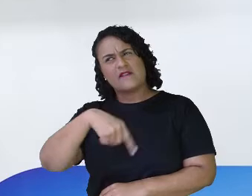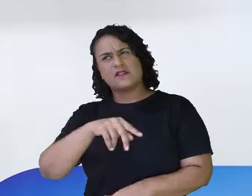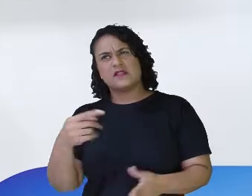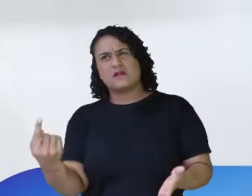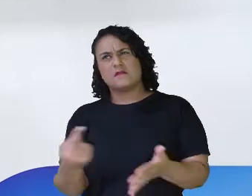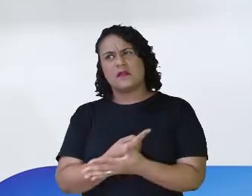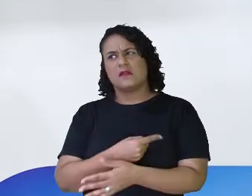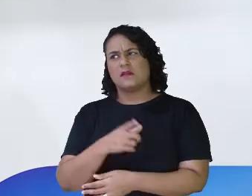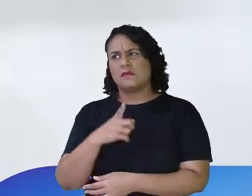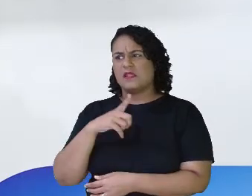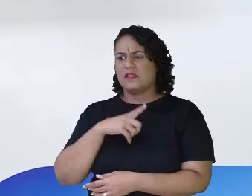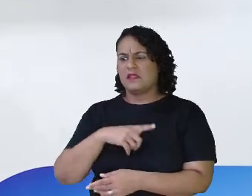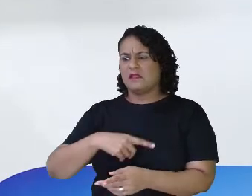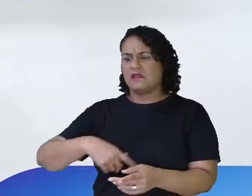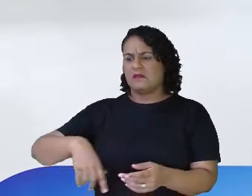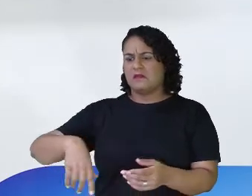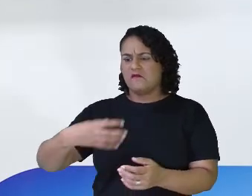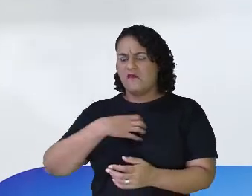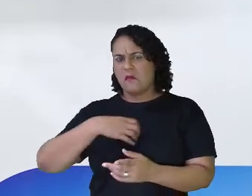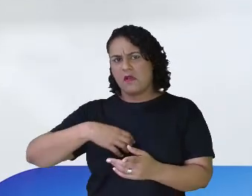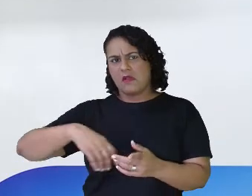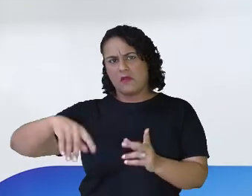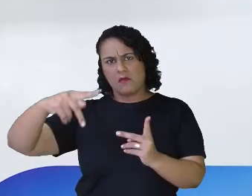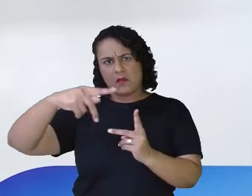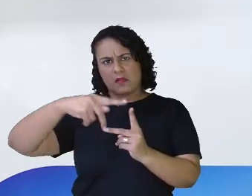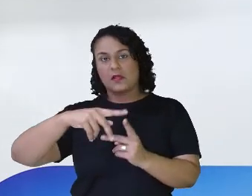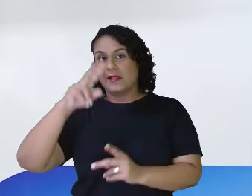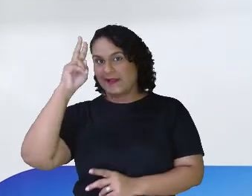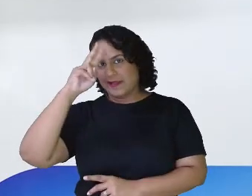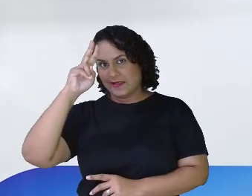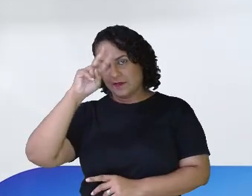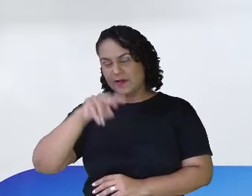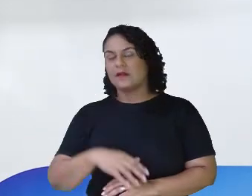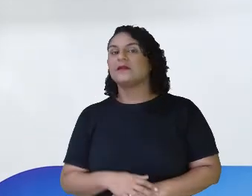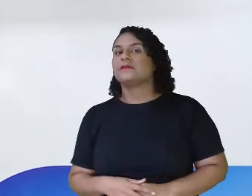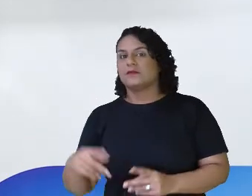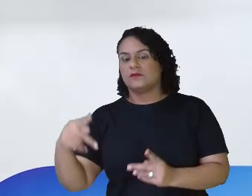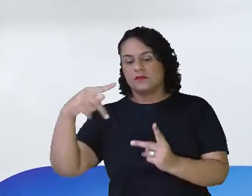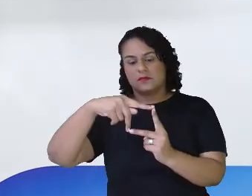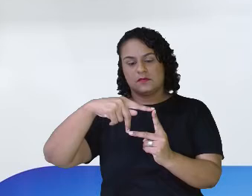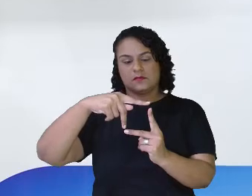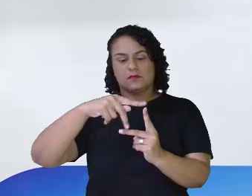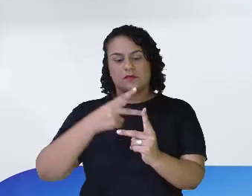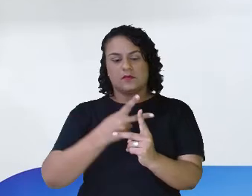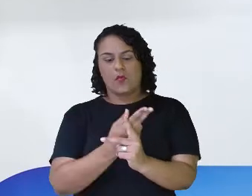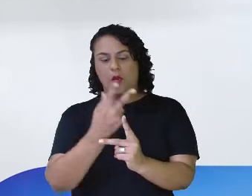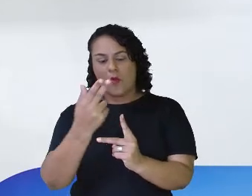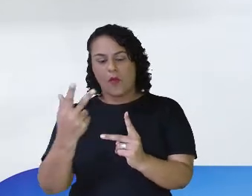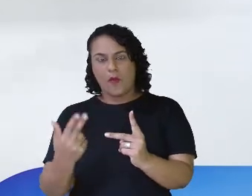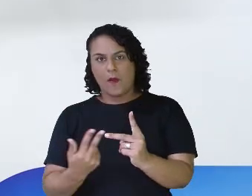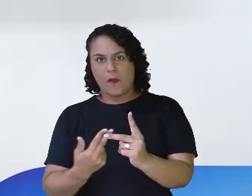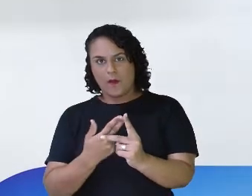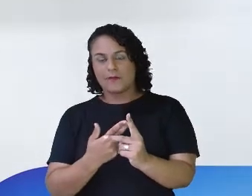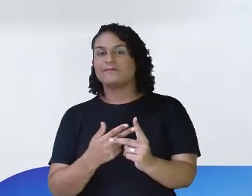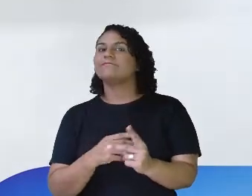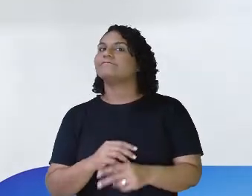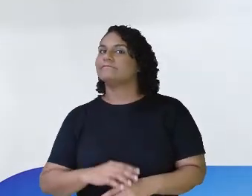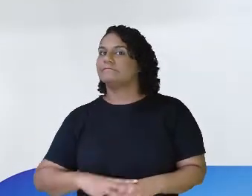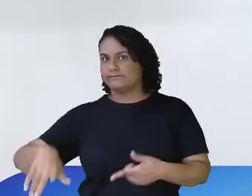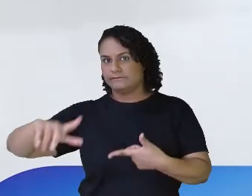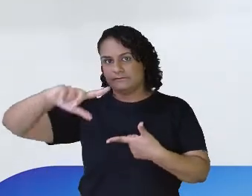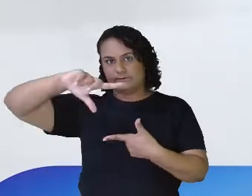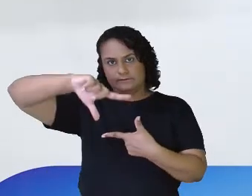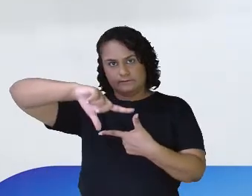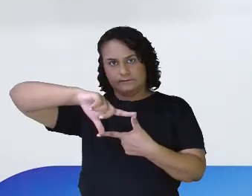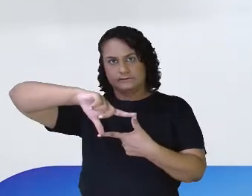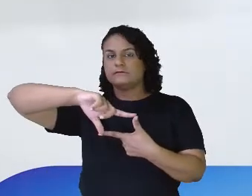forma quadrada também. Lembra que eu falei que o quadrado tem 4 lados e 4 lados iguais? O retângulo, ele